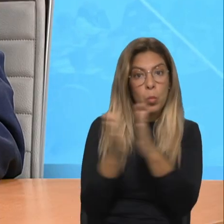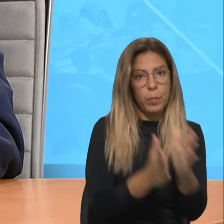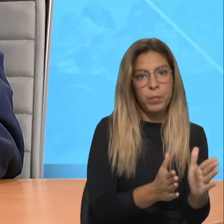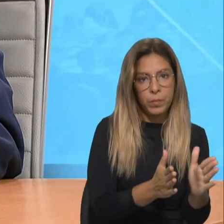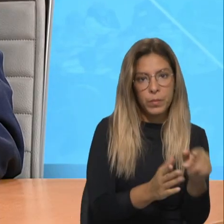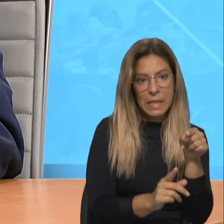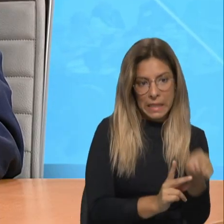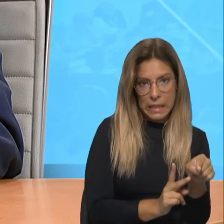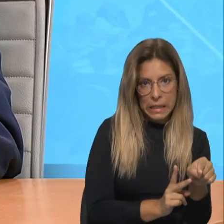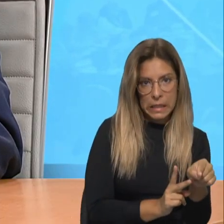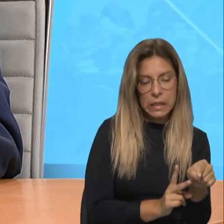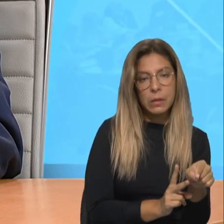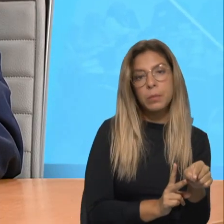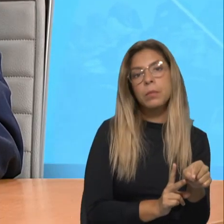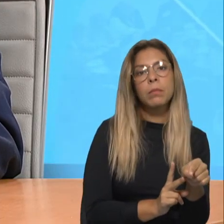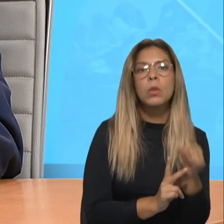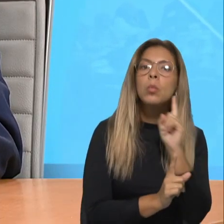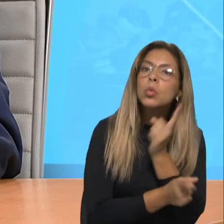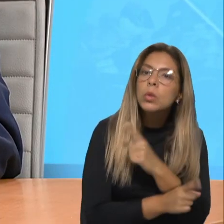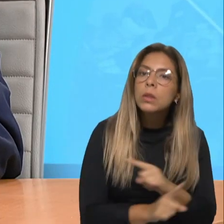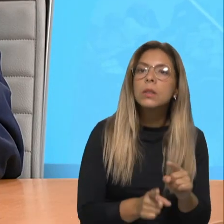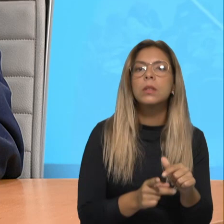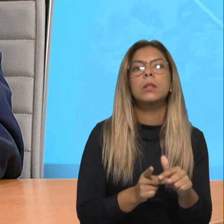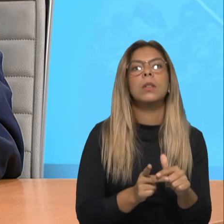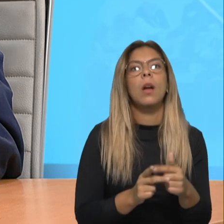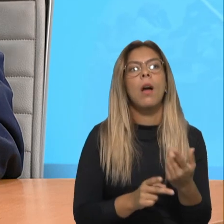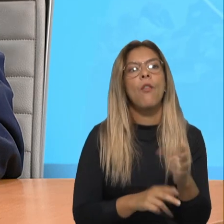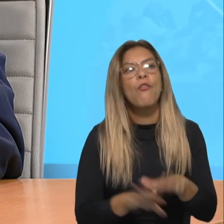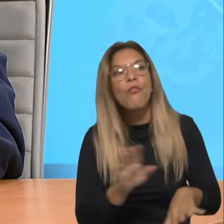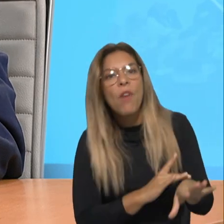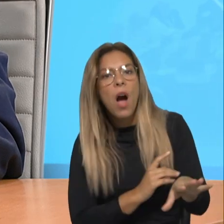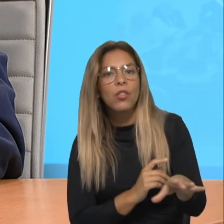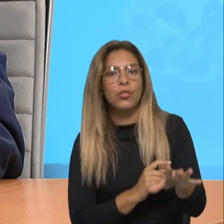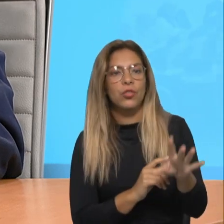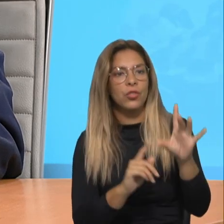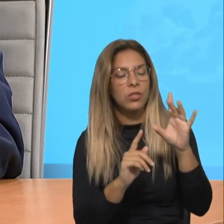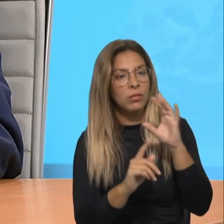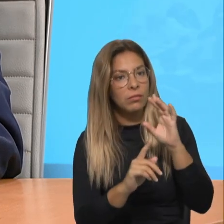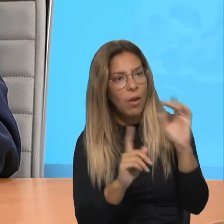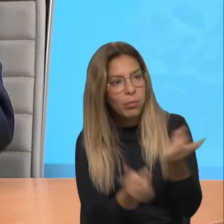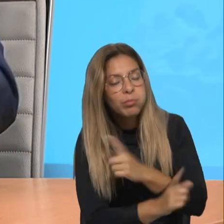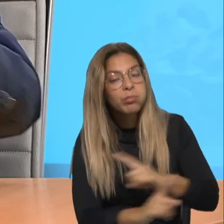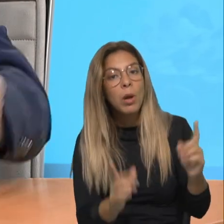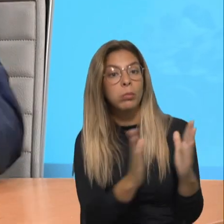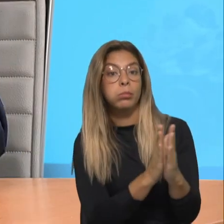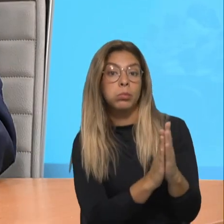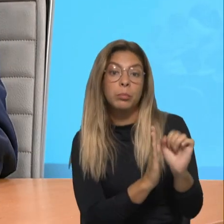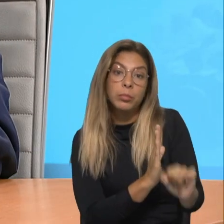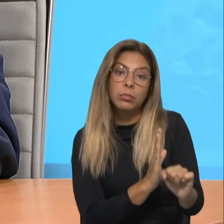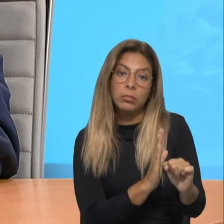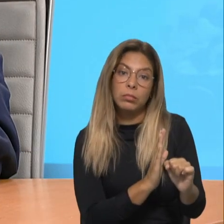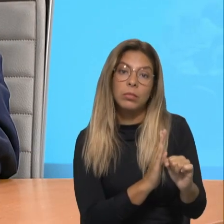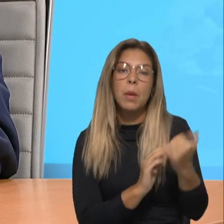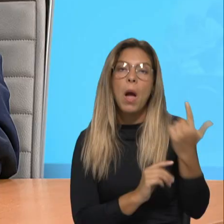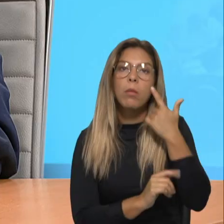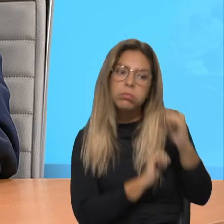próprios, naquilo que é a música litúrgica, a música que se faz na liturgia, e que nem sempre é aquela que é adequada, segundo aquilo que são os princípios